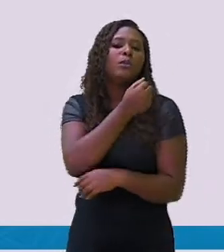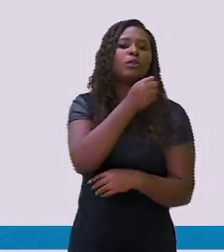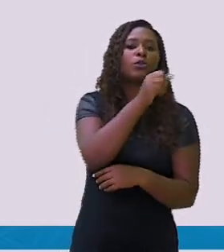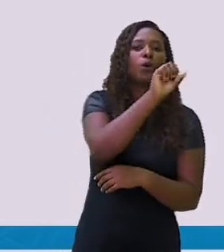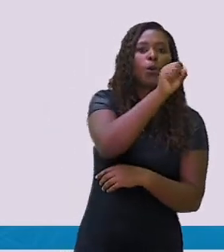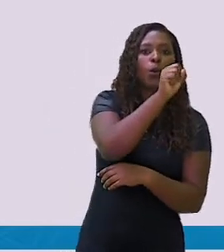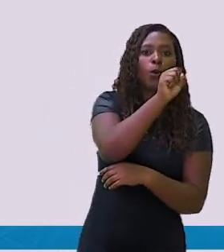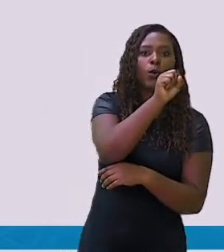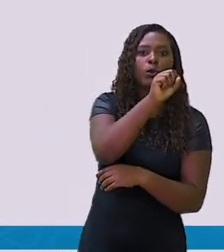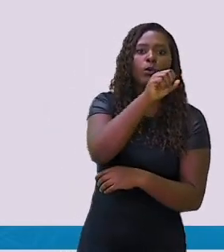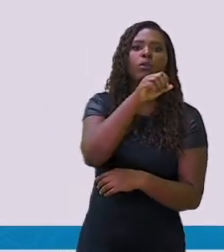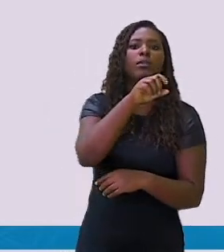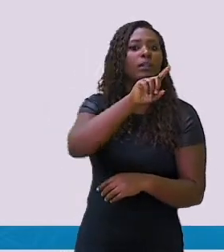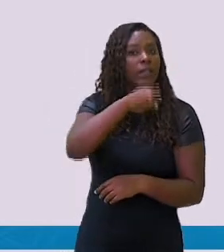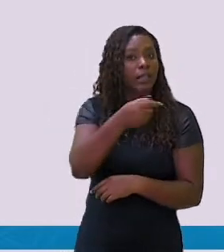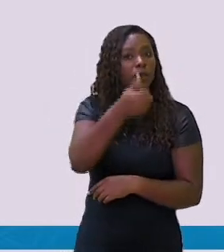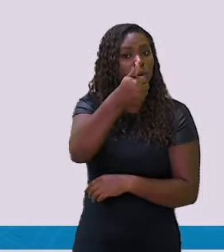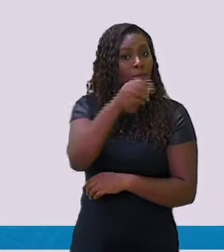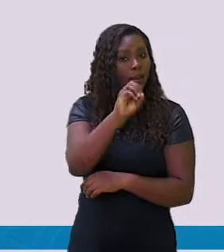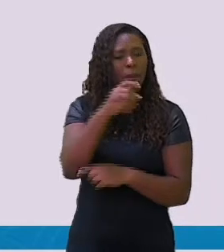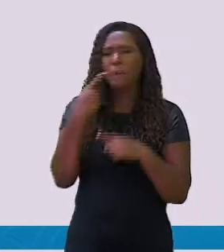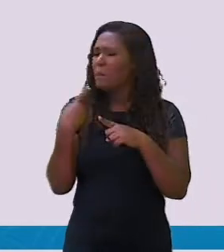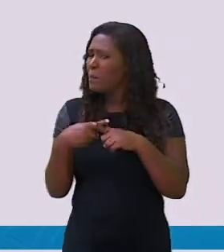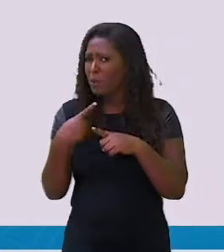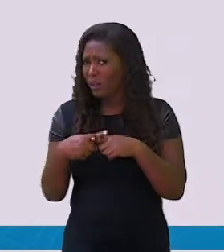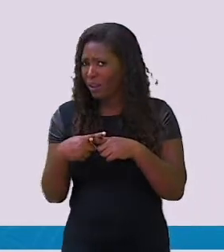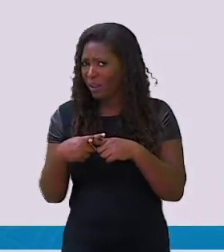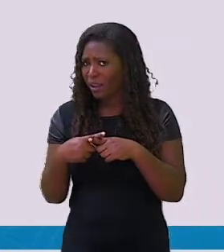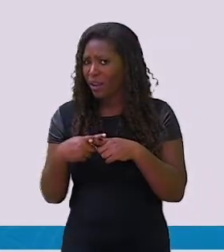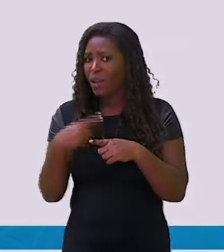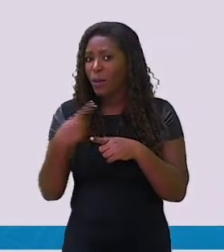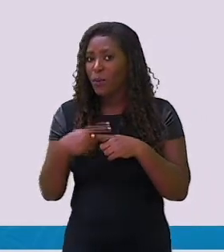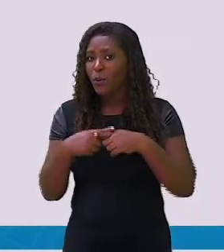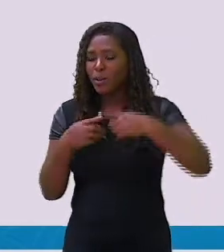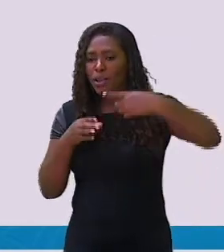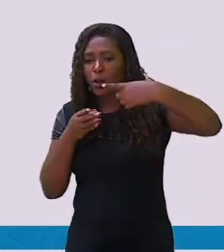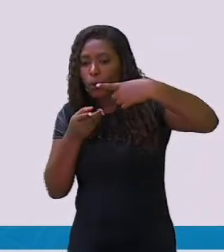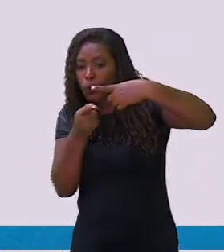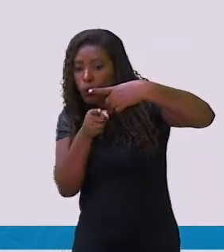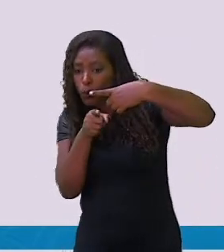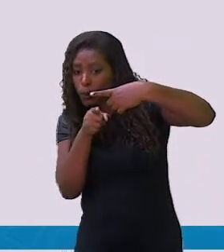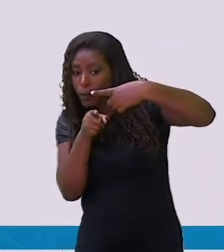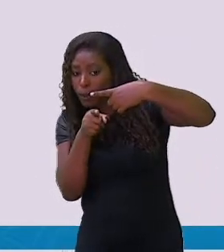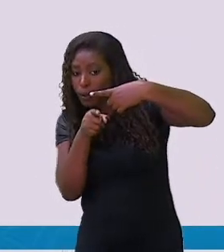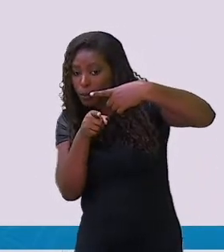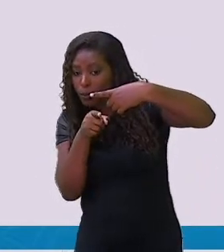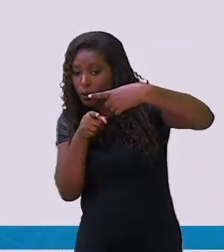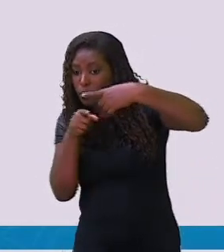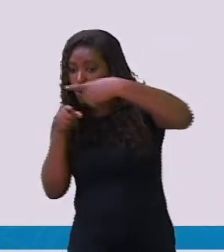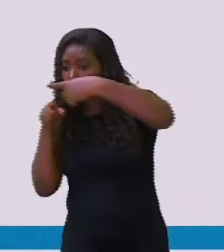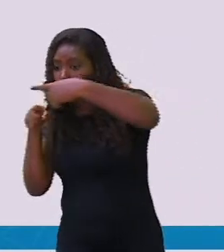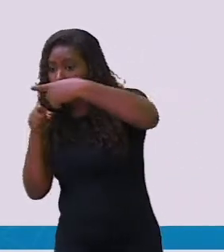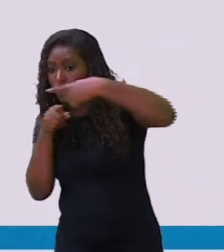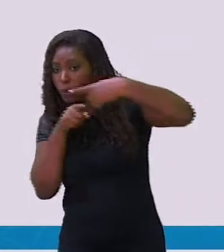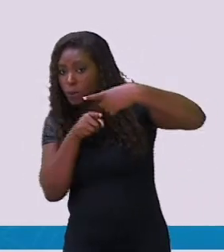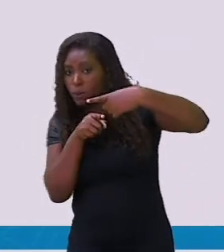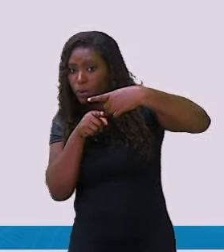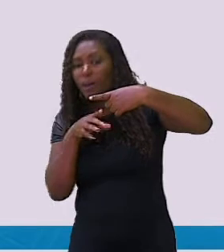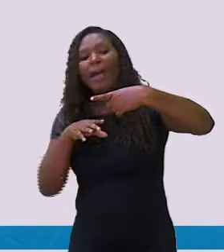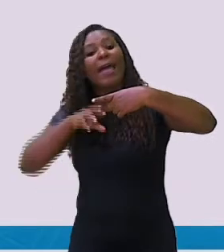fazer isso porque os denominadores são diferentes quando eles são diferentes